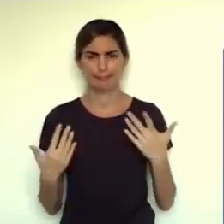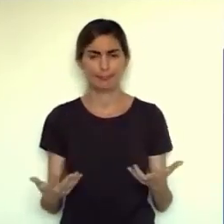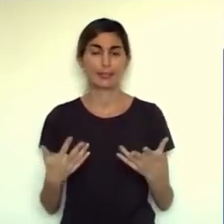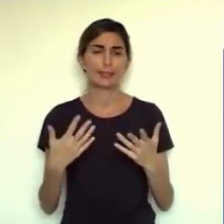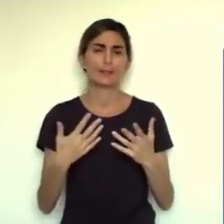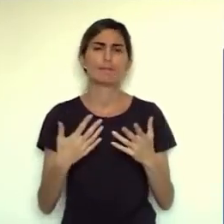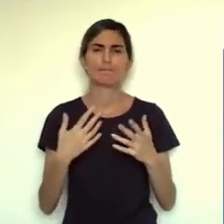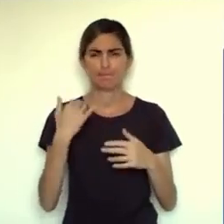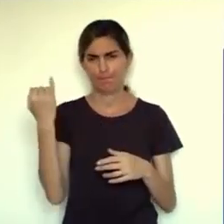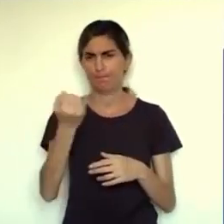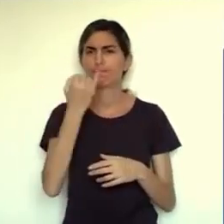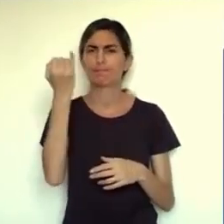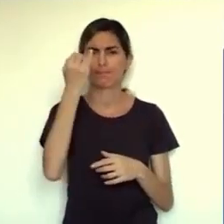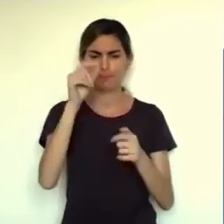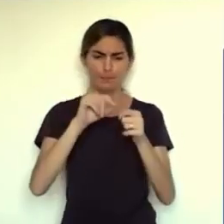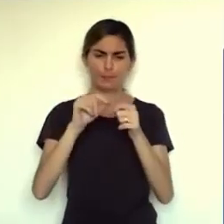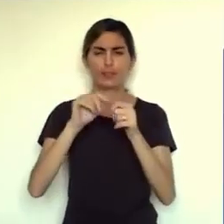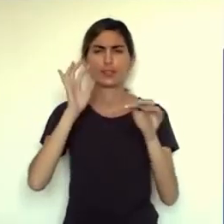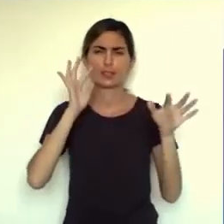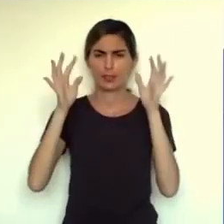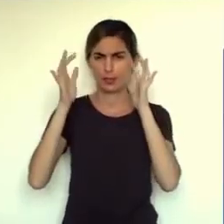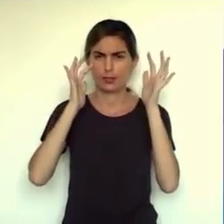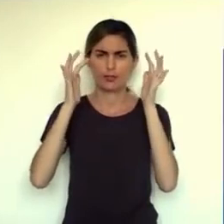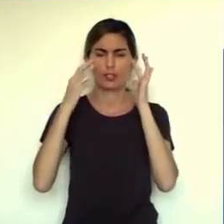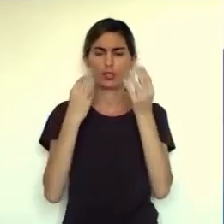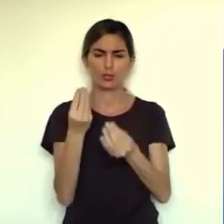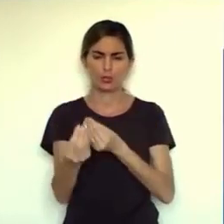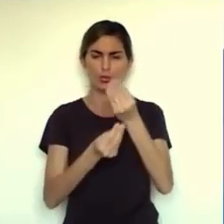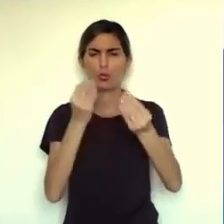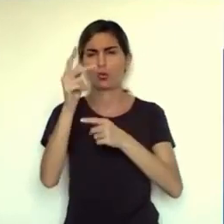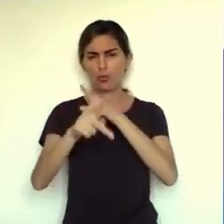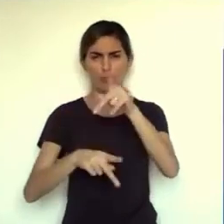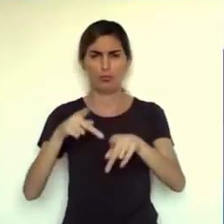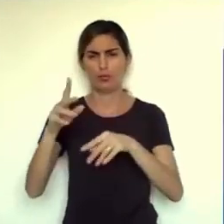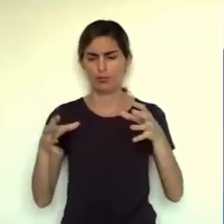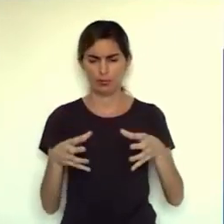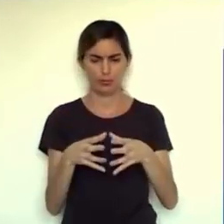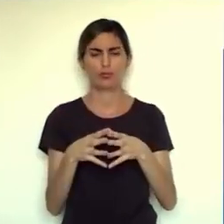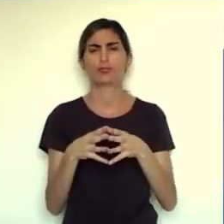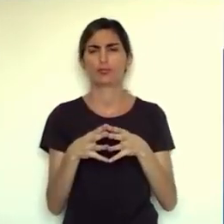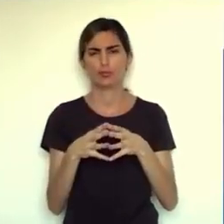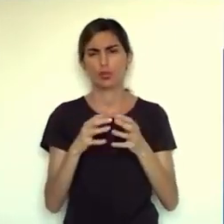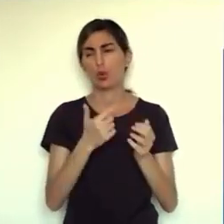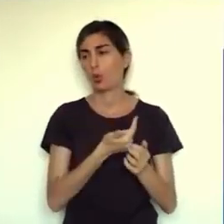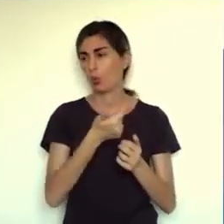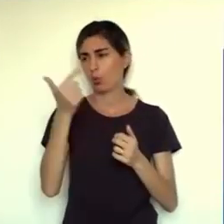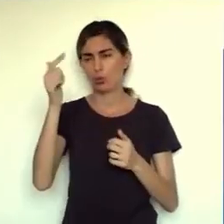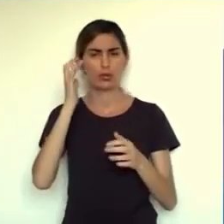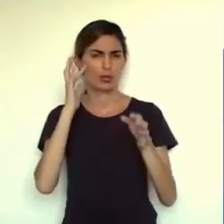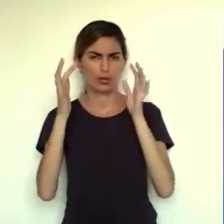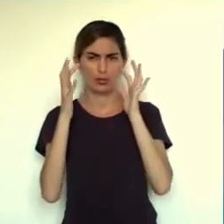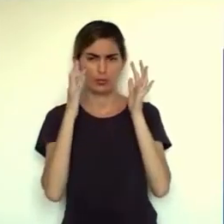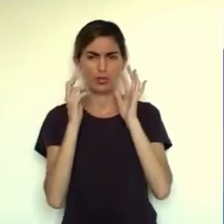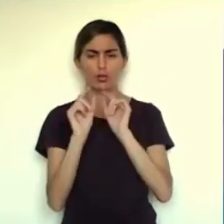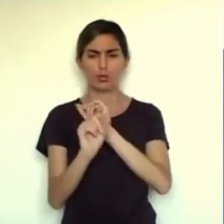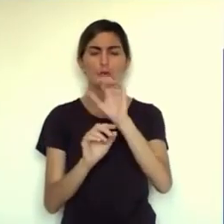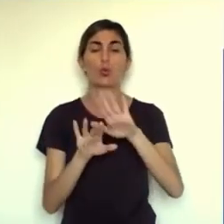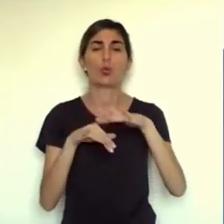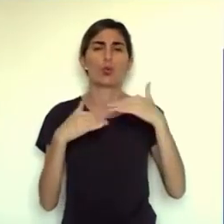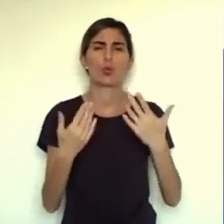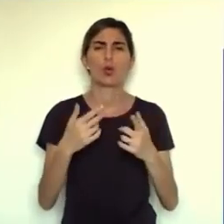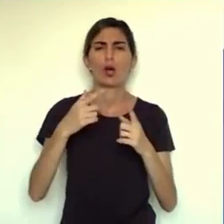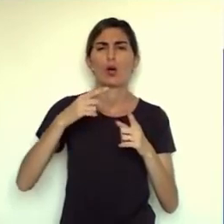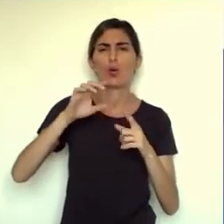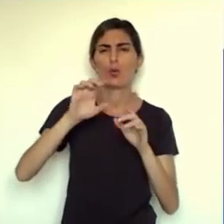direitos a outros. Então é importante fazer essa reflexão de como esse povo está composto. Há uma outra reflexão: